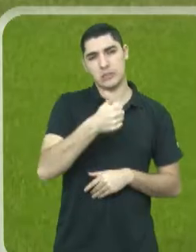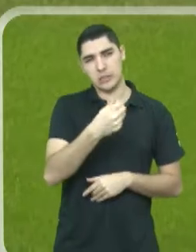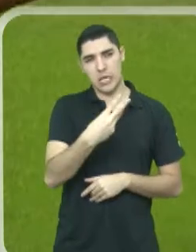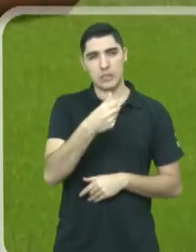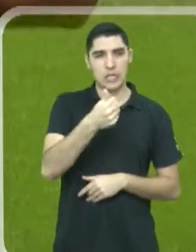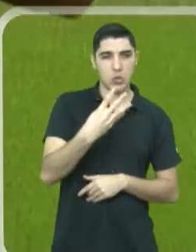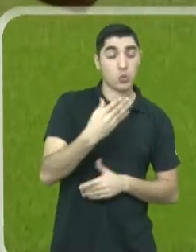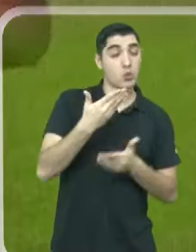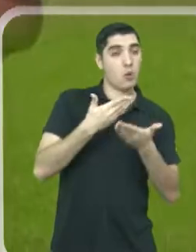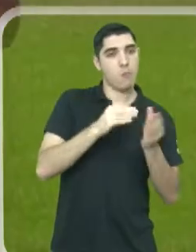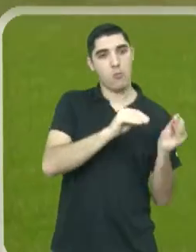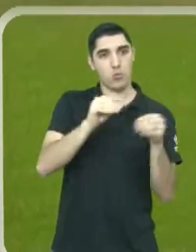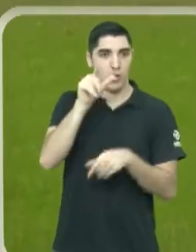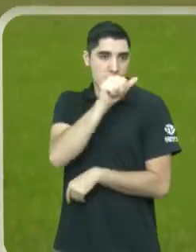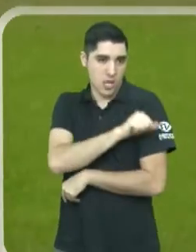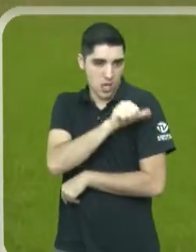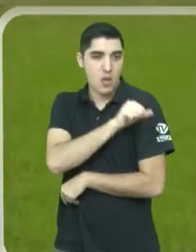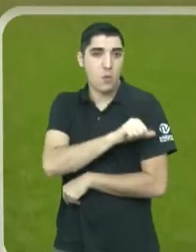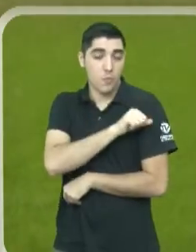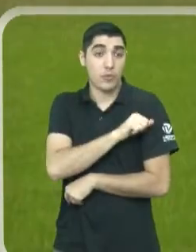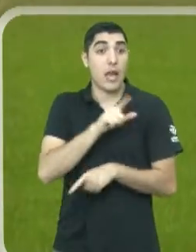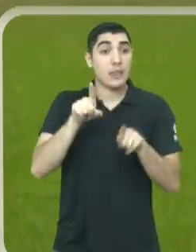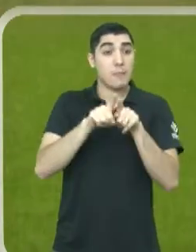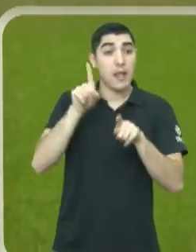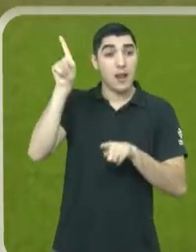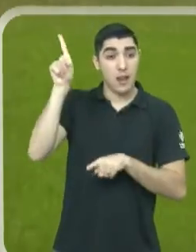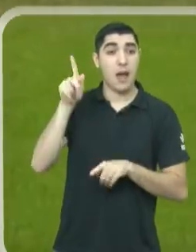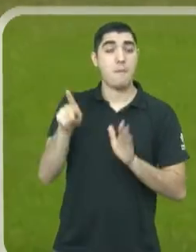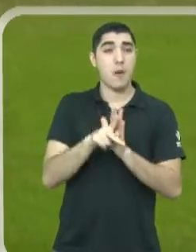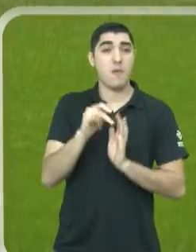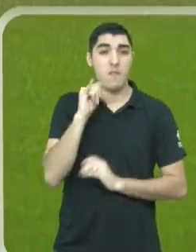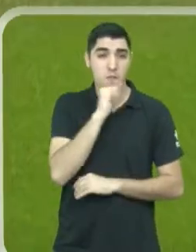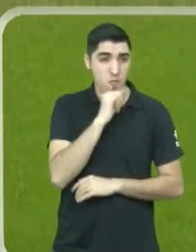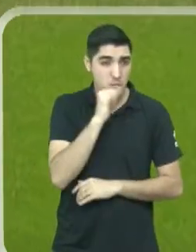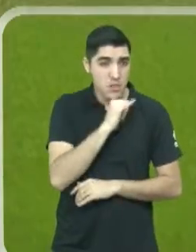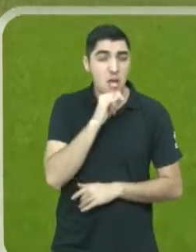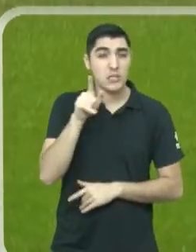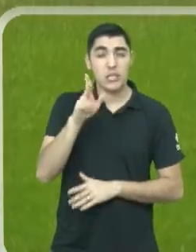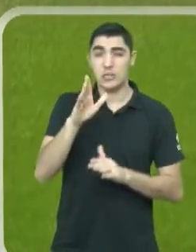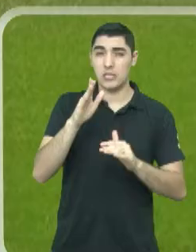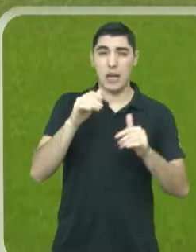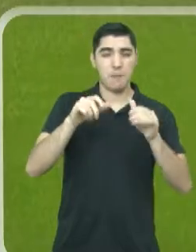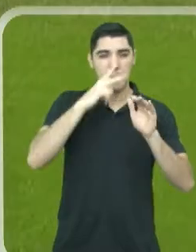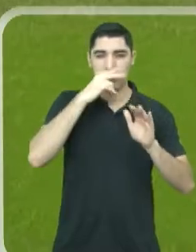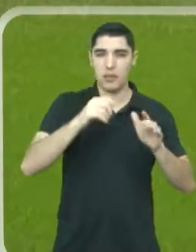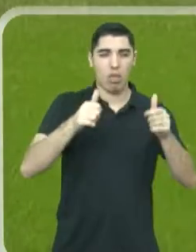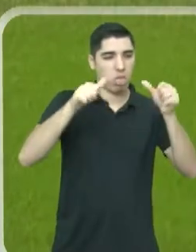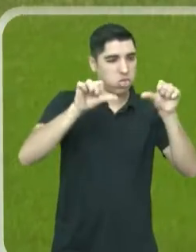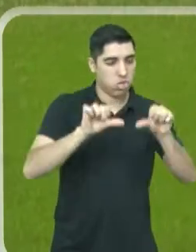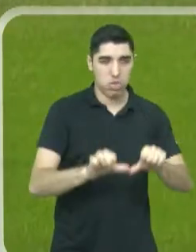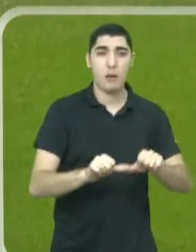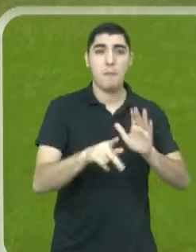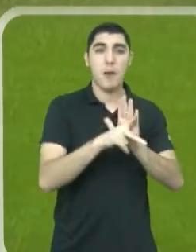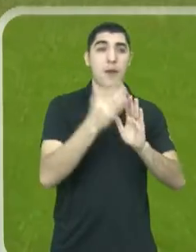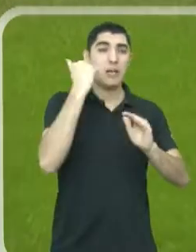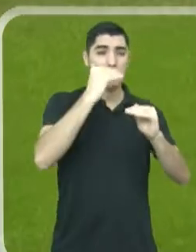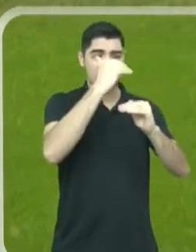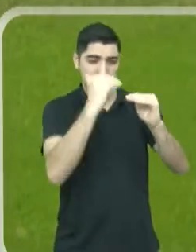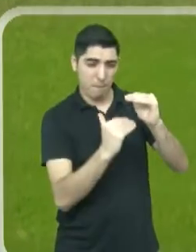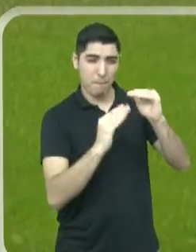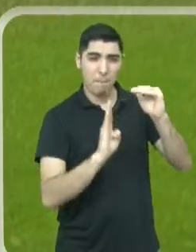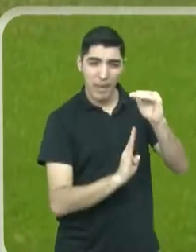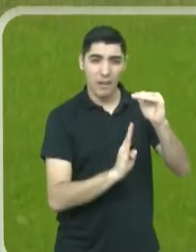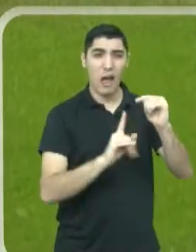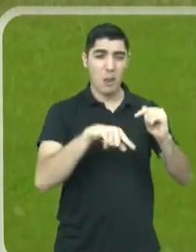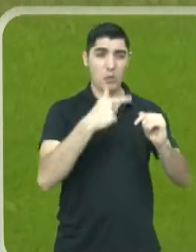anos. Mas aí o Fluminense teve aquela crise muito grande, né? Foi rebaixado para a Série B, teve uma virada de mesa, disputou a Série B de novo, caiu para a Série